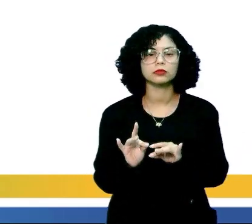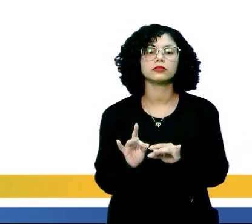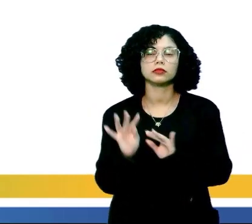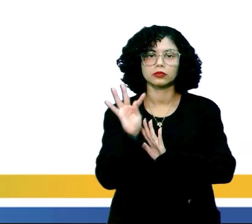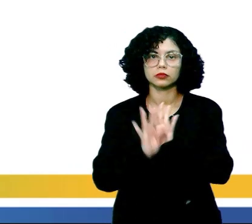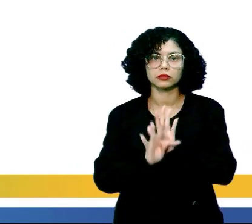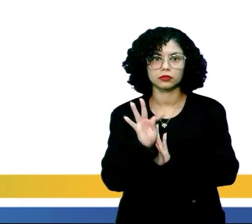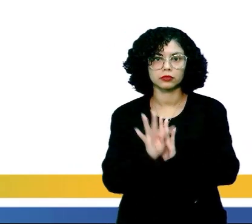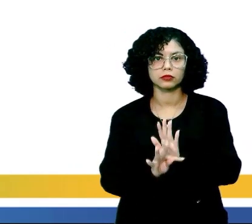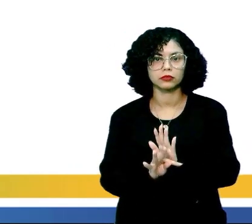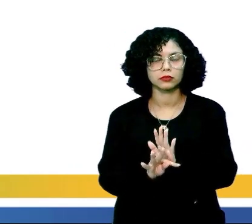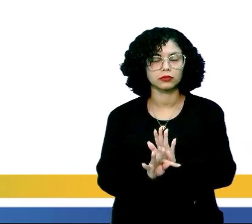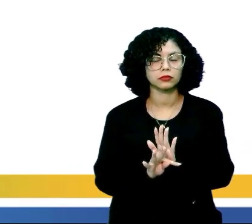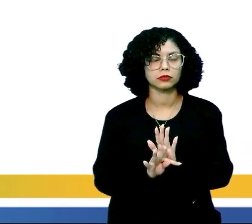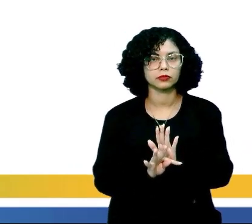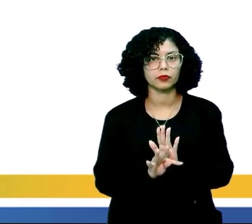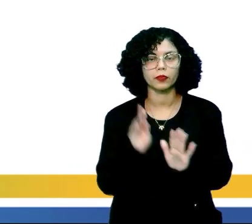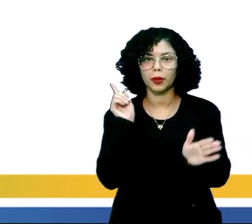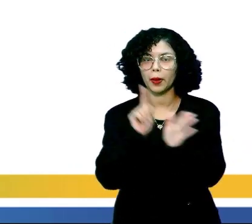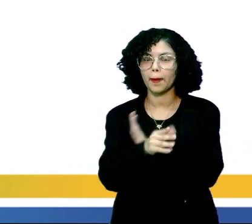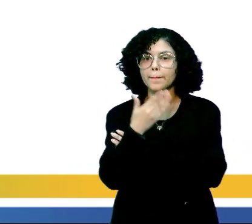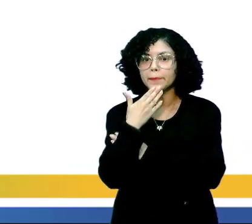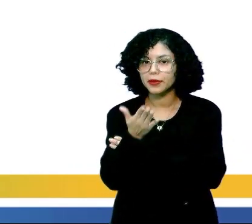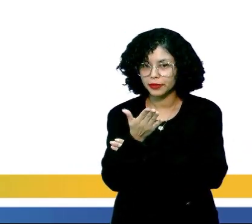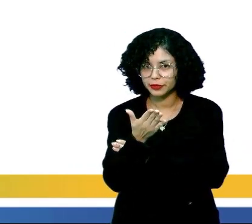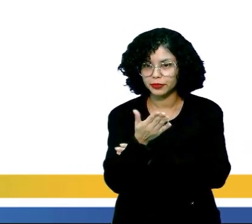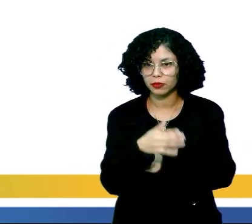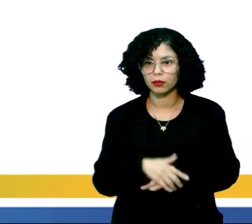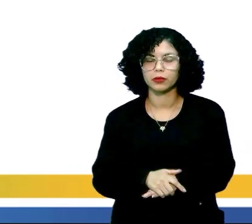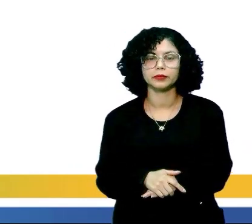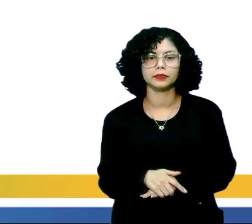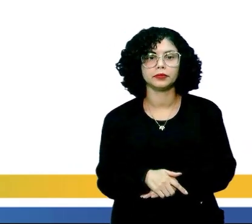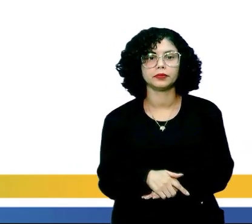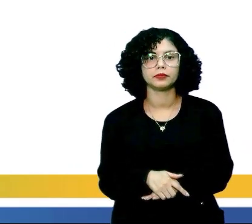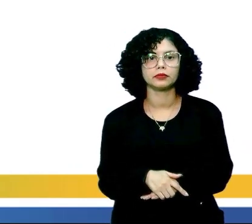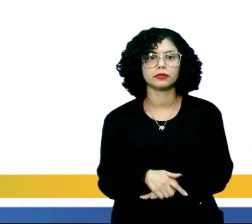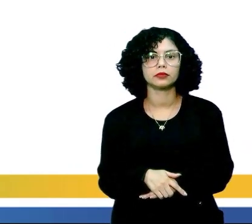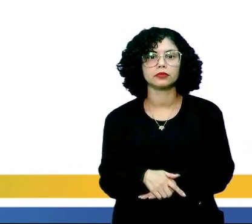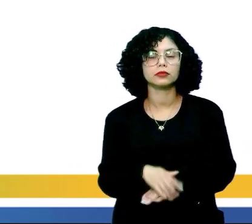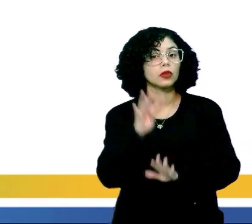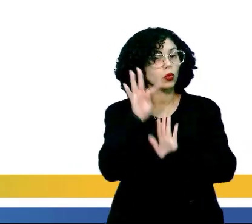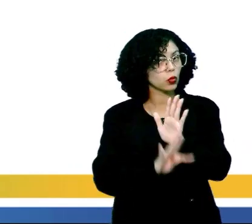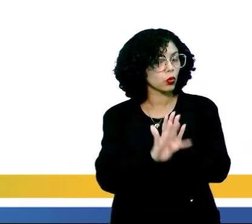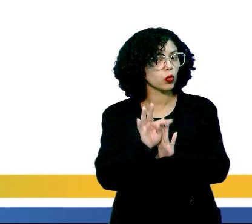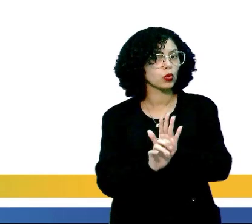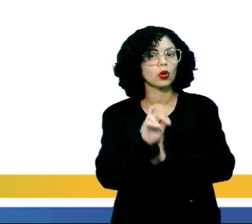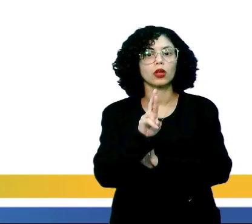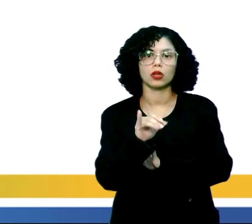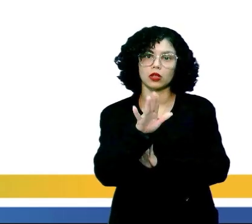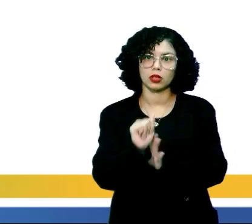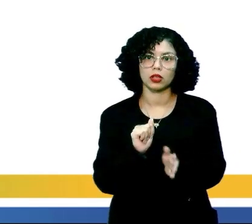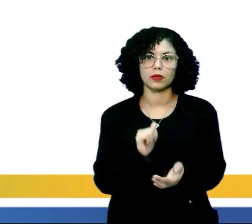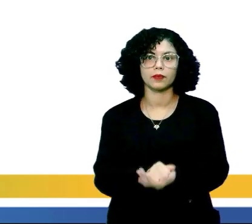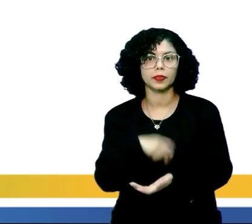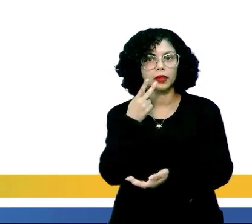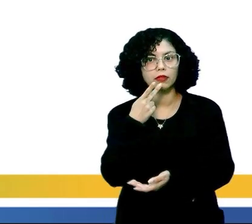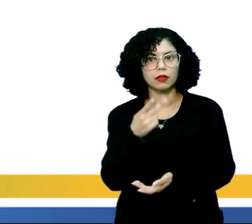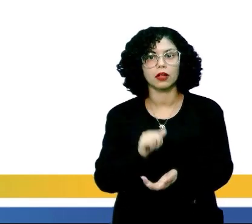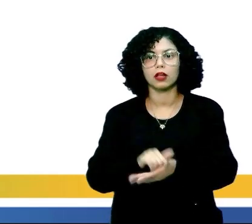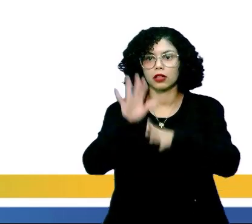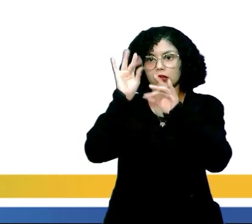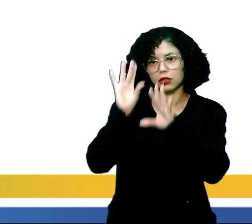vocês o que a questão quer, o que eu preciso saber. Em seu texto, Rubem